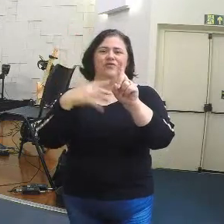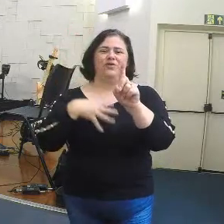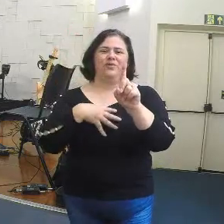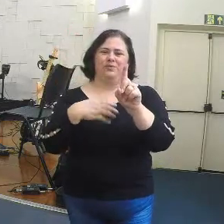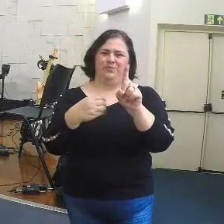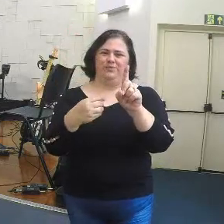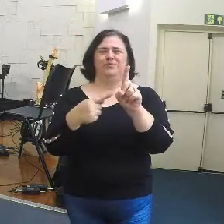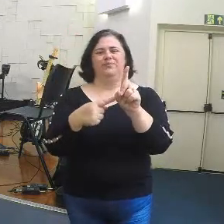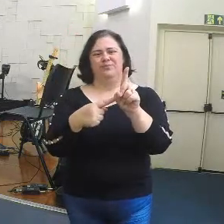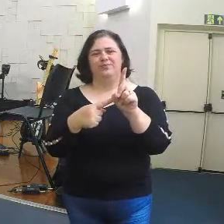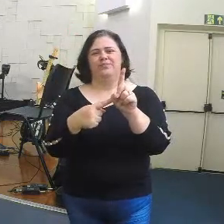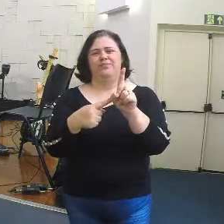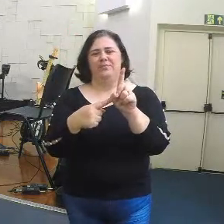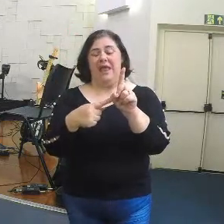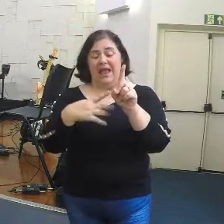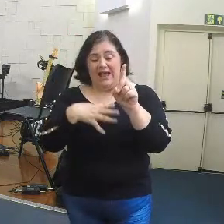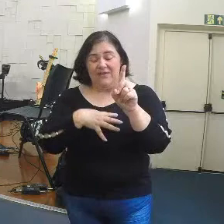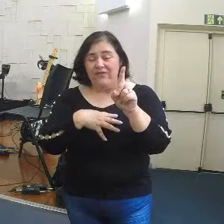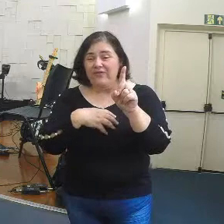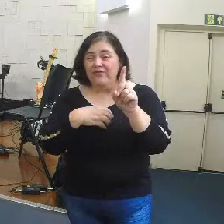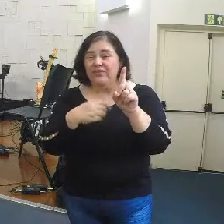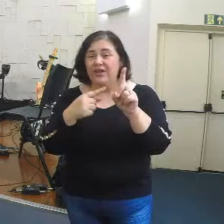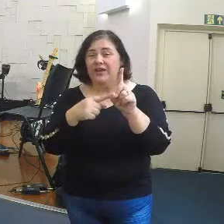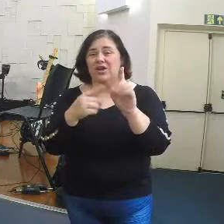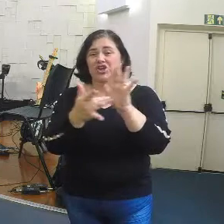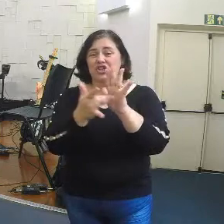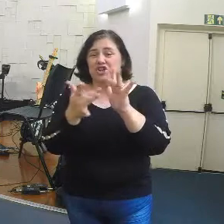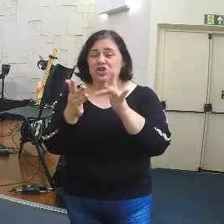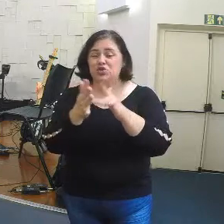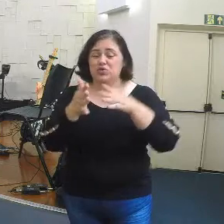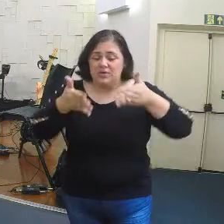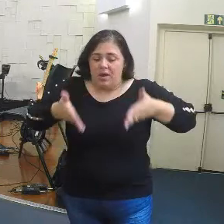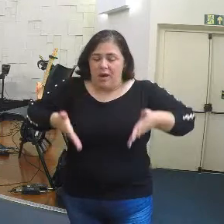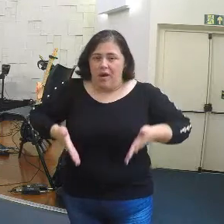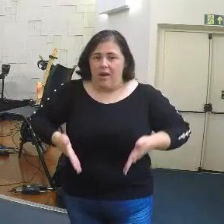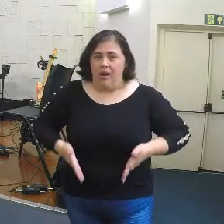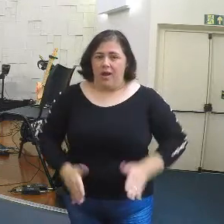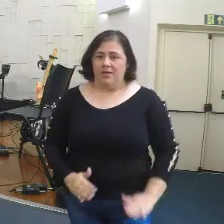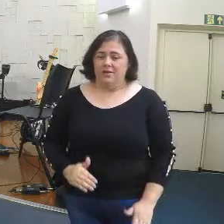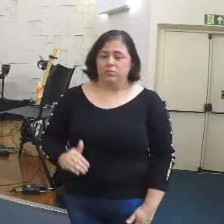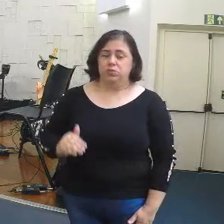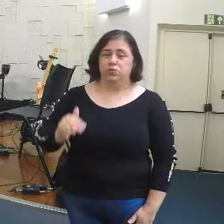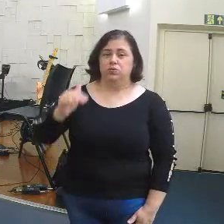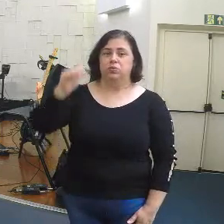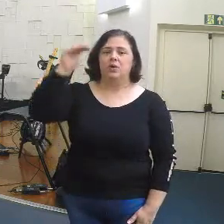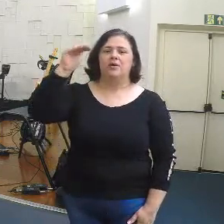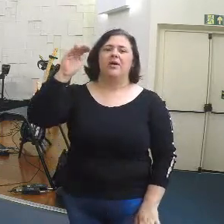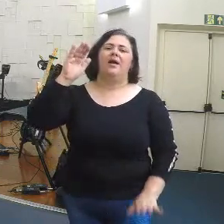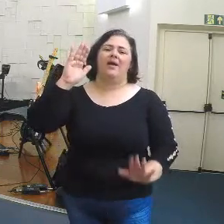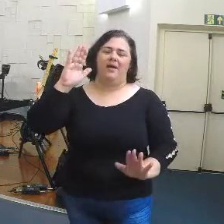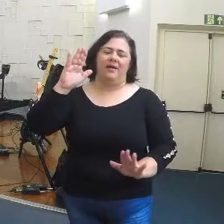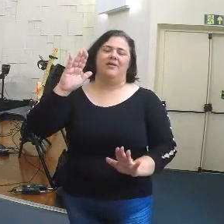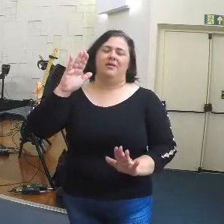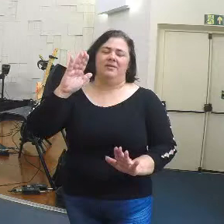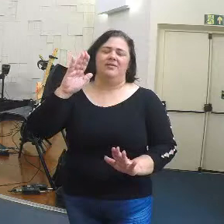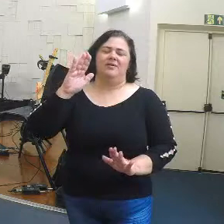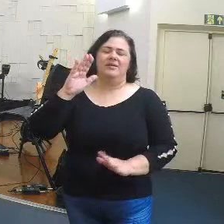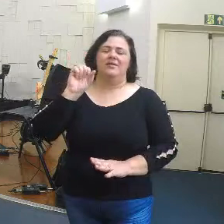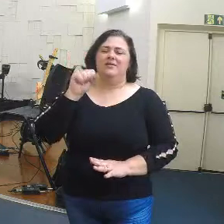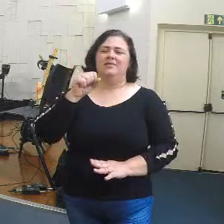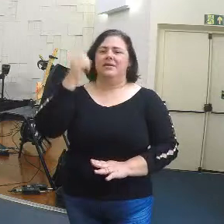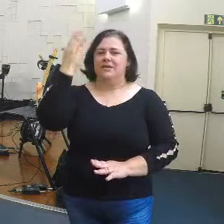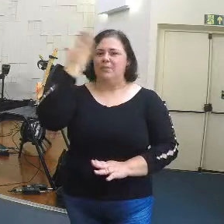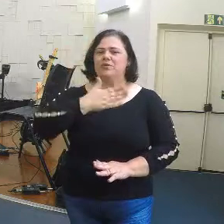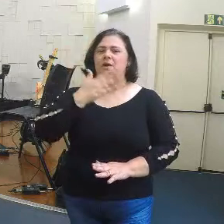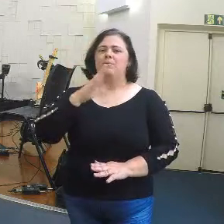se tornou homem para disseminar entre os homens esse tipo de vida que surge do amor. Veja